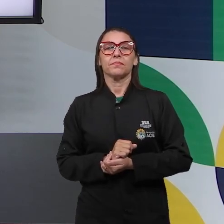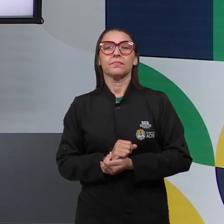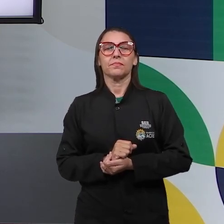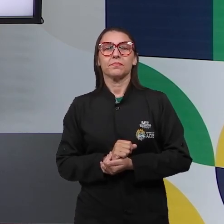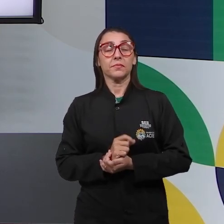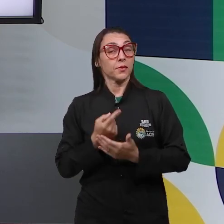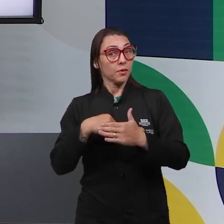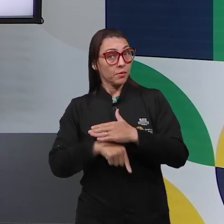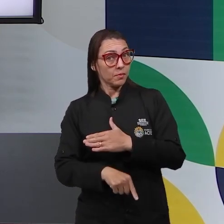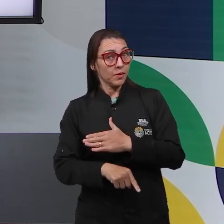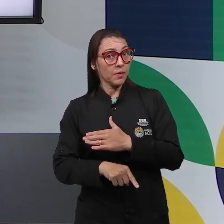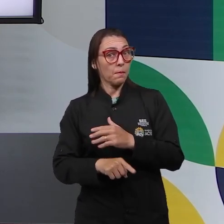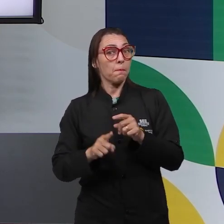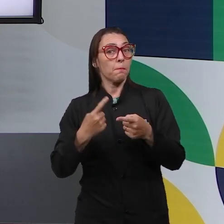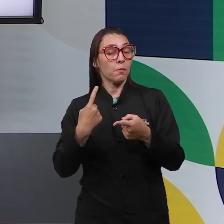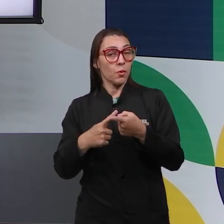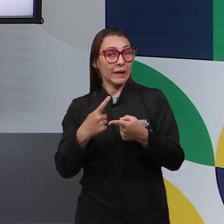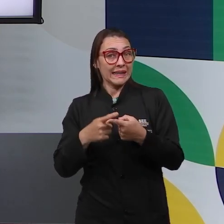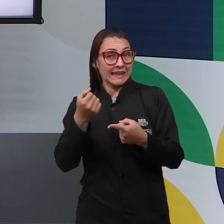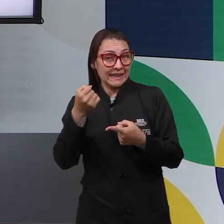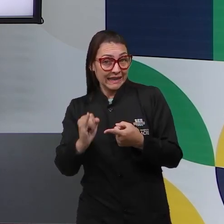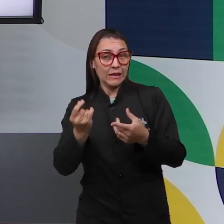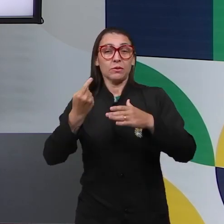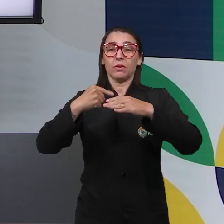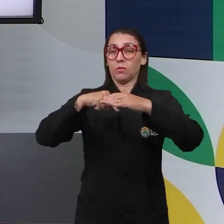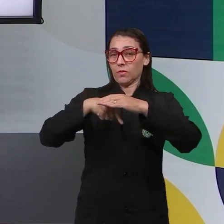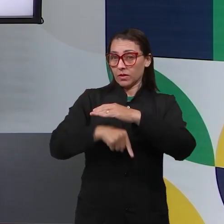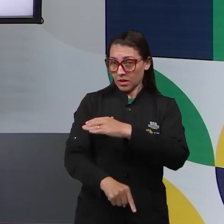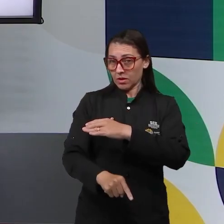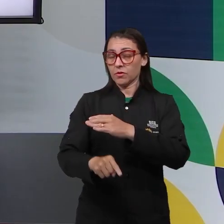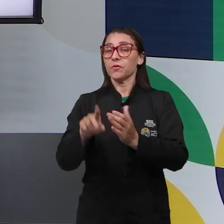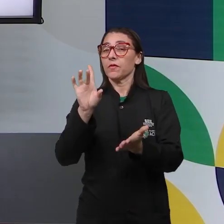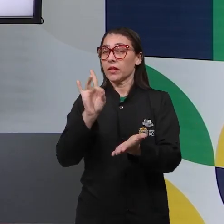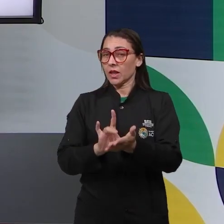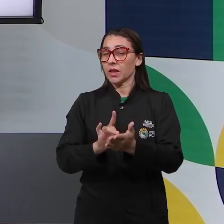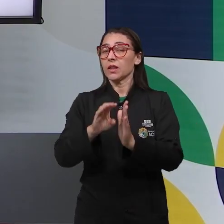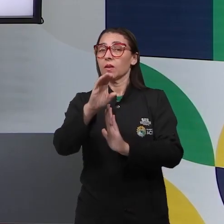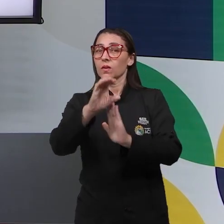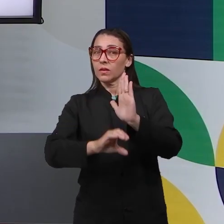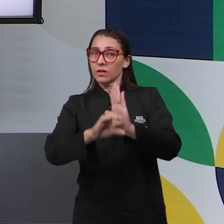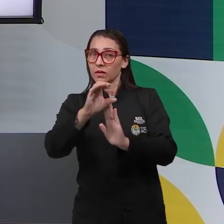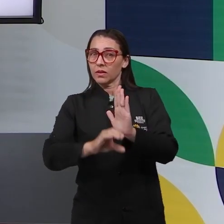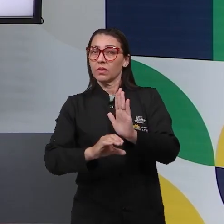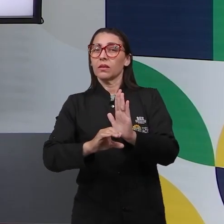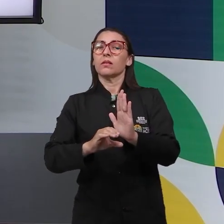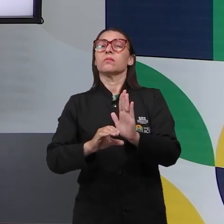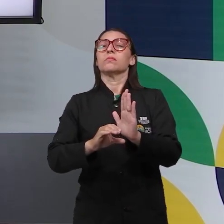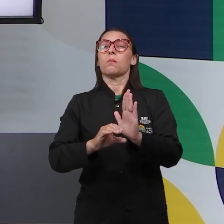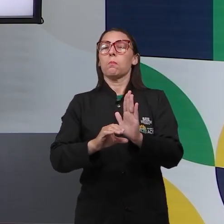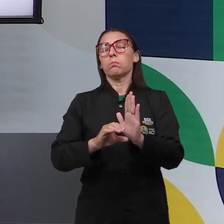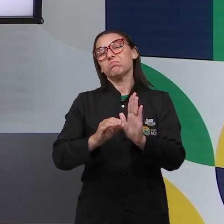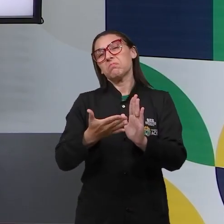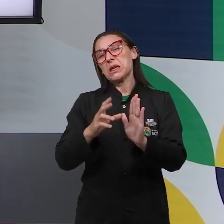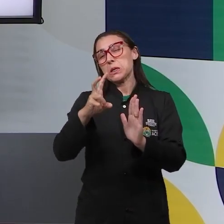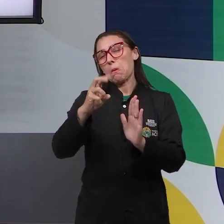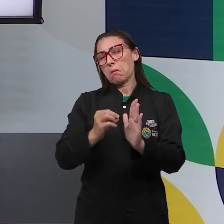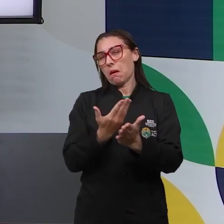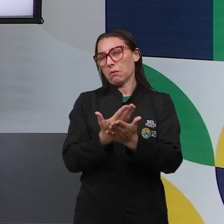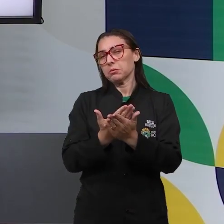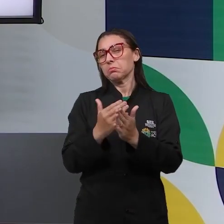não nos aprofundarmos, porque na verdade, se fôssemos nos aprofundar nesse conteúdo, nós teríamos aí que ter no mínimo aí umas 50